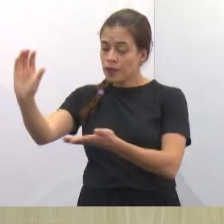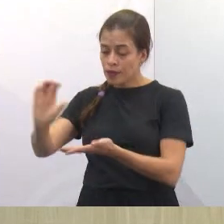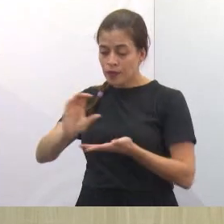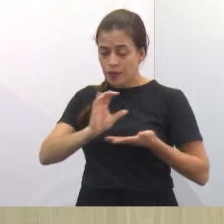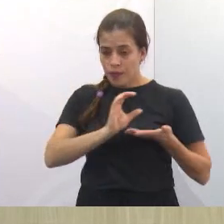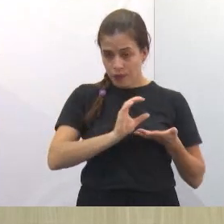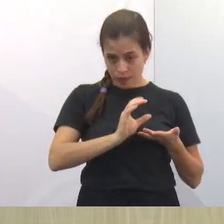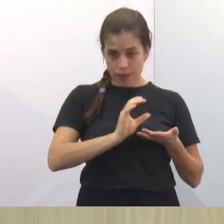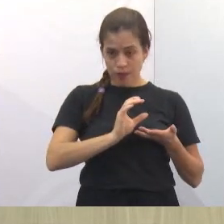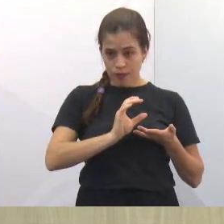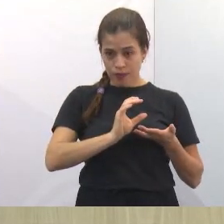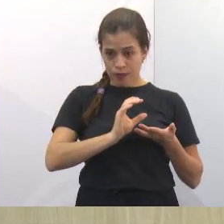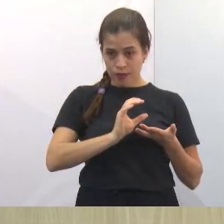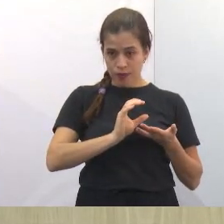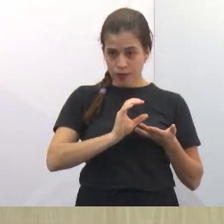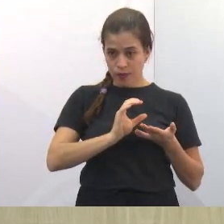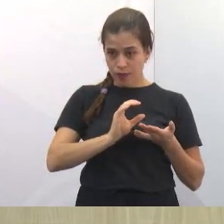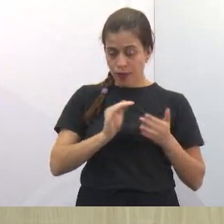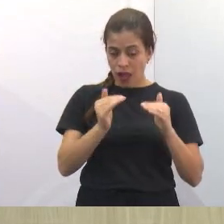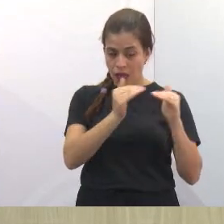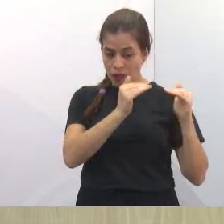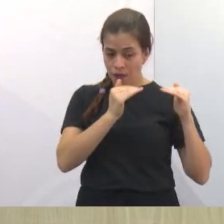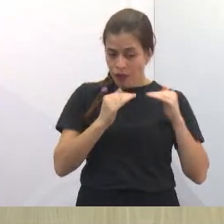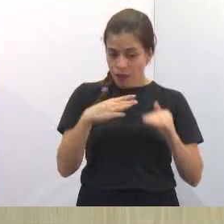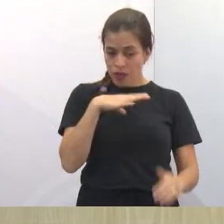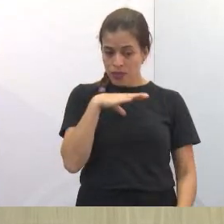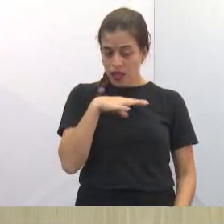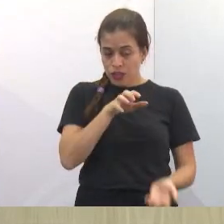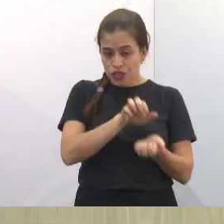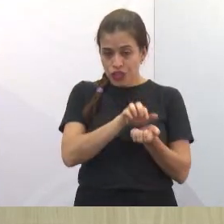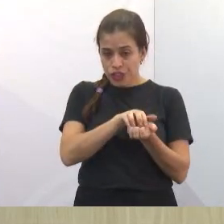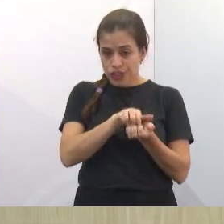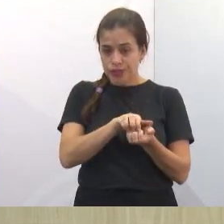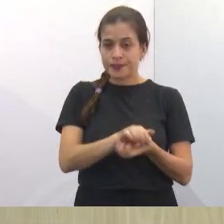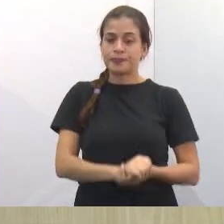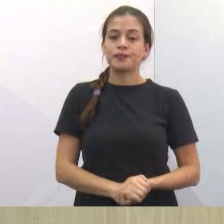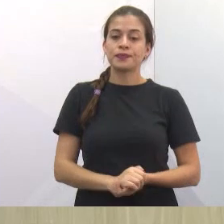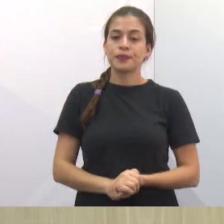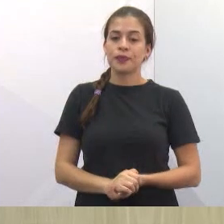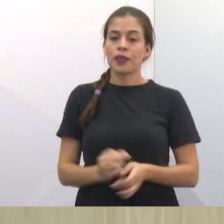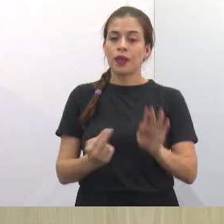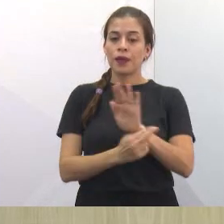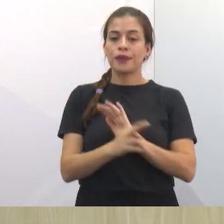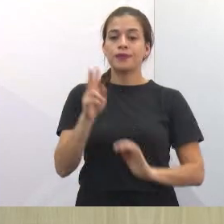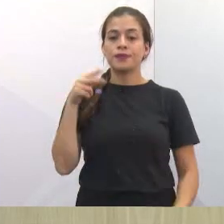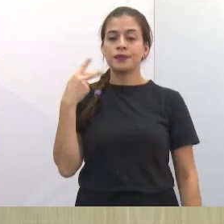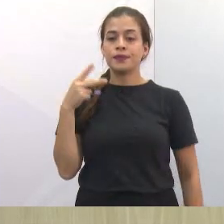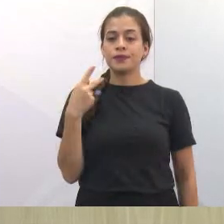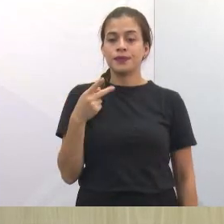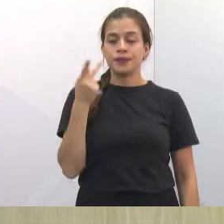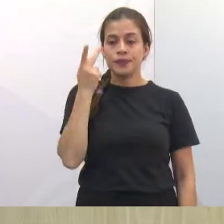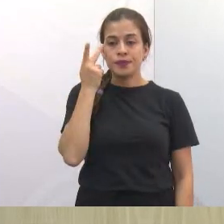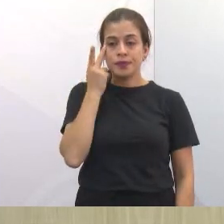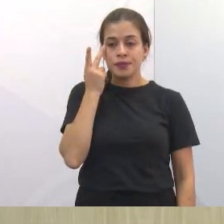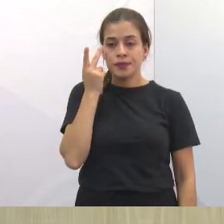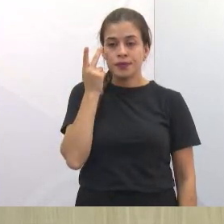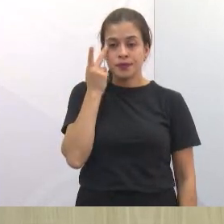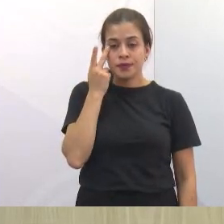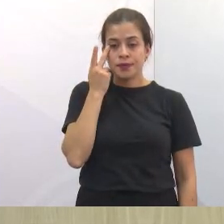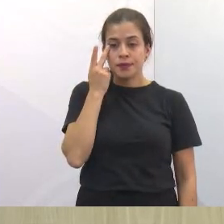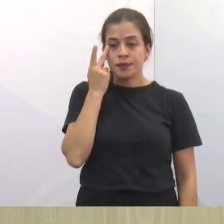emendas parlamentares em favor do município de Jacareí. Autoria, vereador Paulinho do